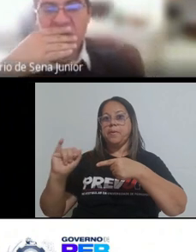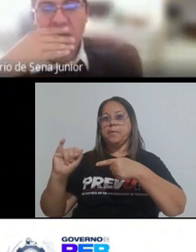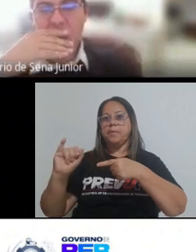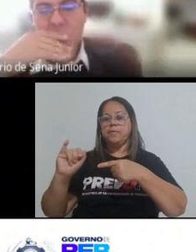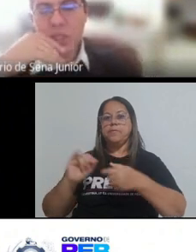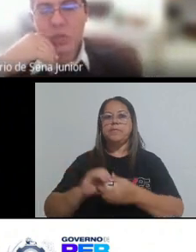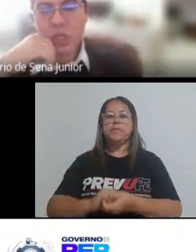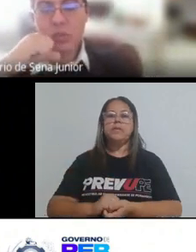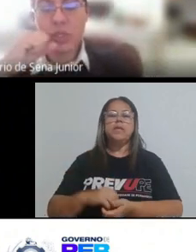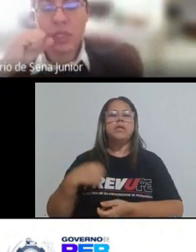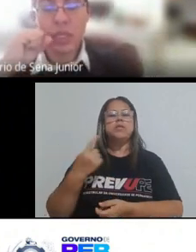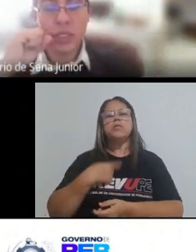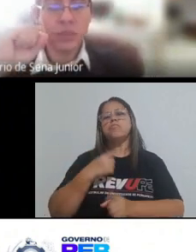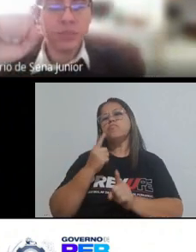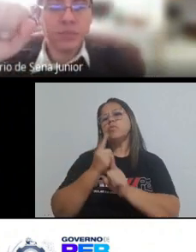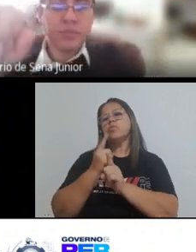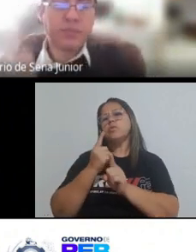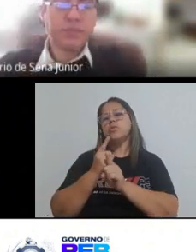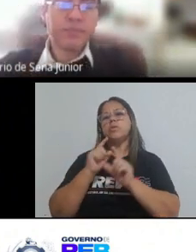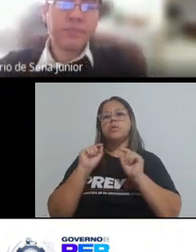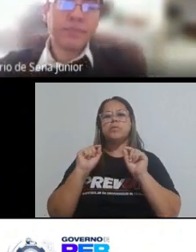Então, nós encontramos o seguinte,